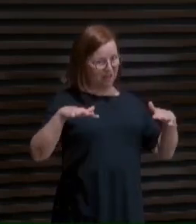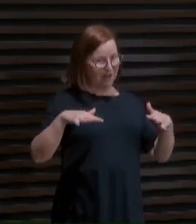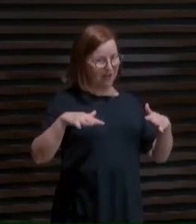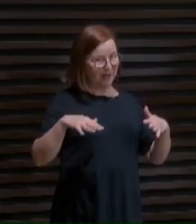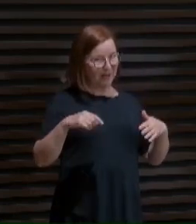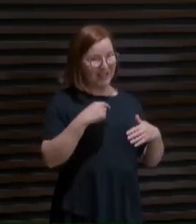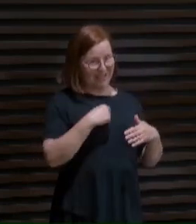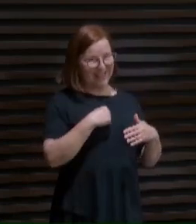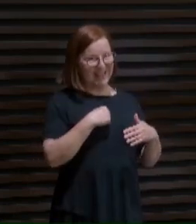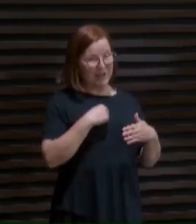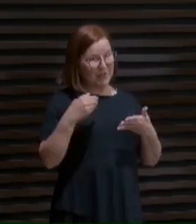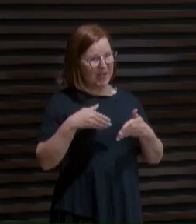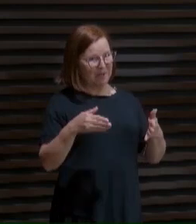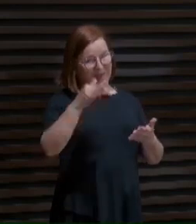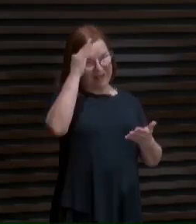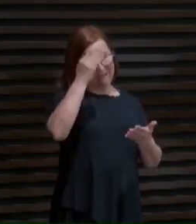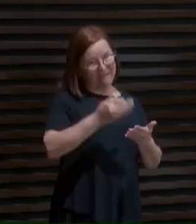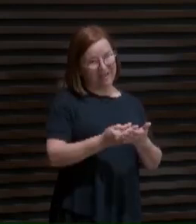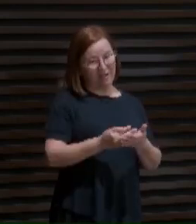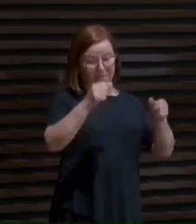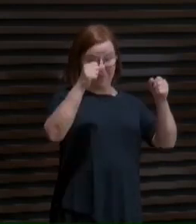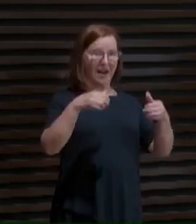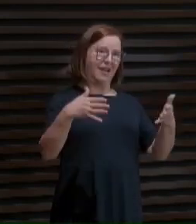é um milagre.